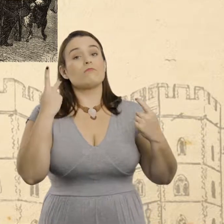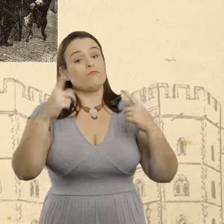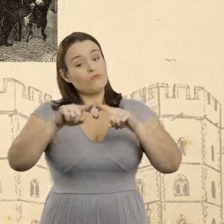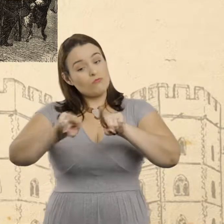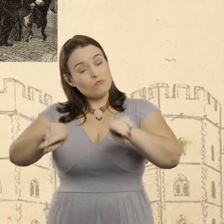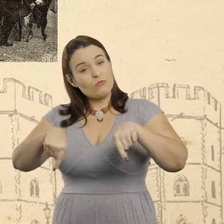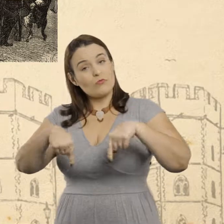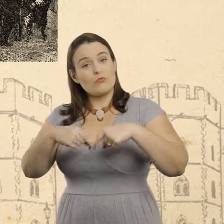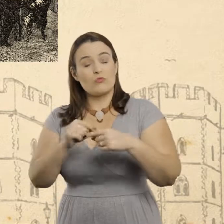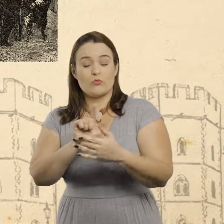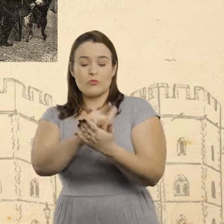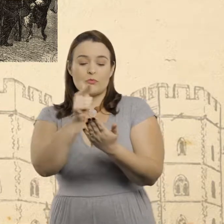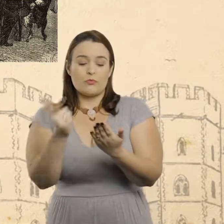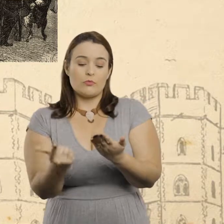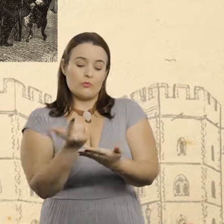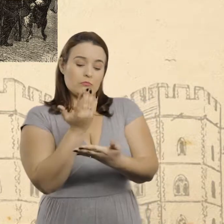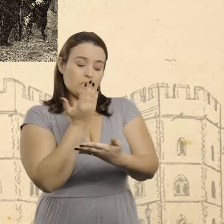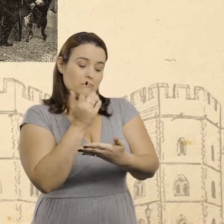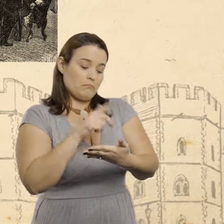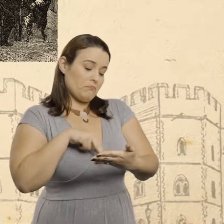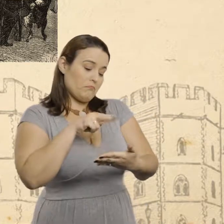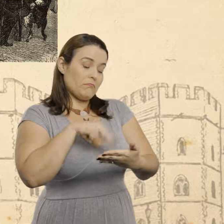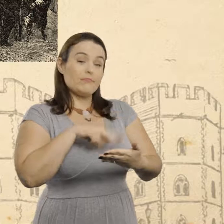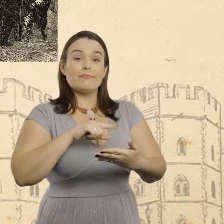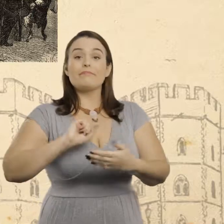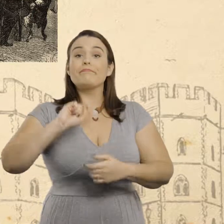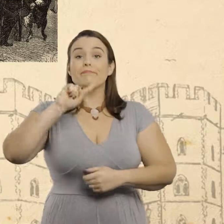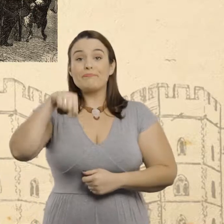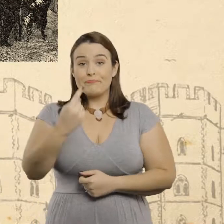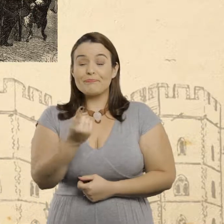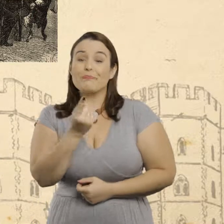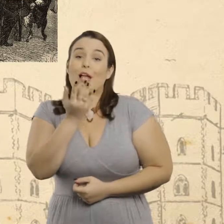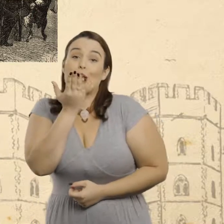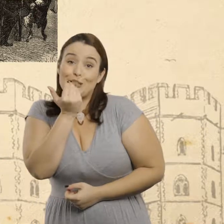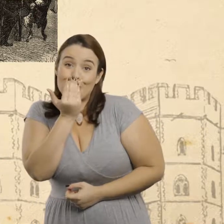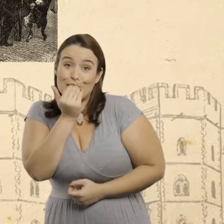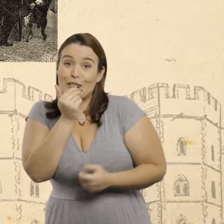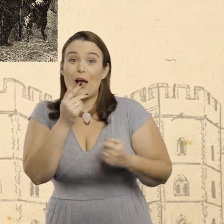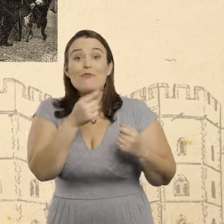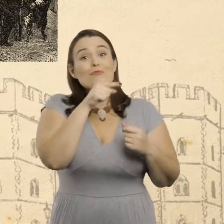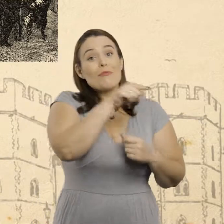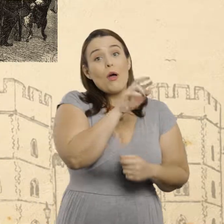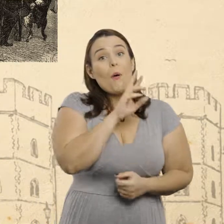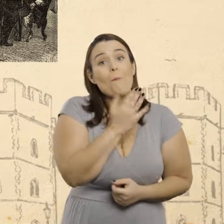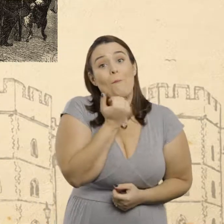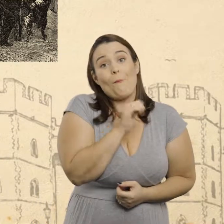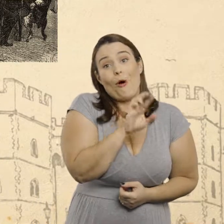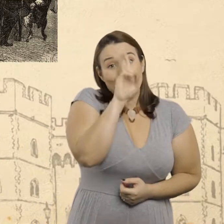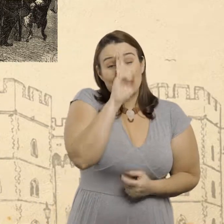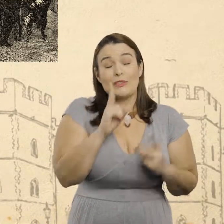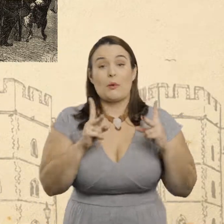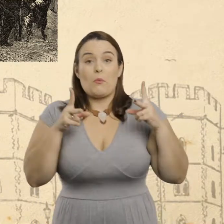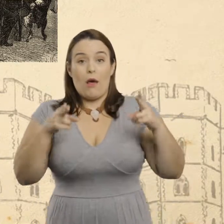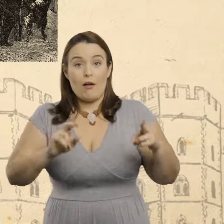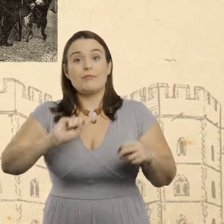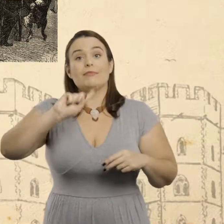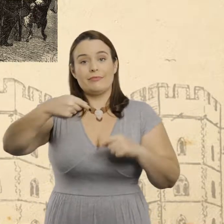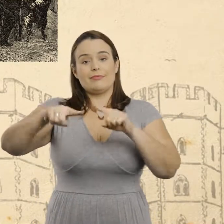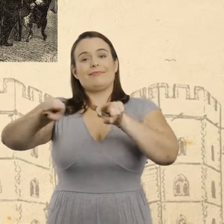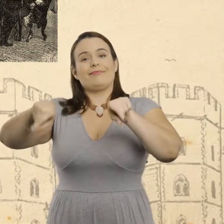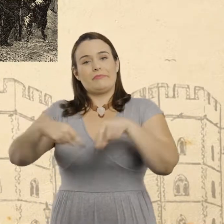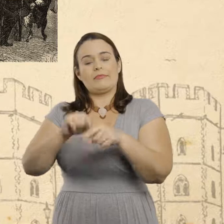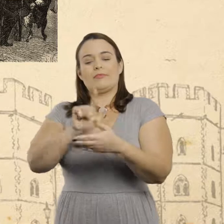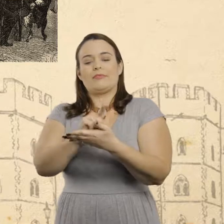jornal. Depois jantava o mesmo prato do almoço. Em seguida, ia ao salão e lia outro jornal. Certo dia,